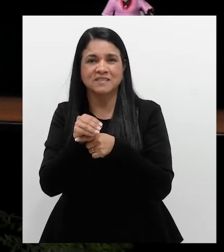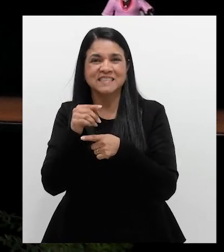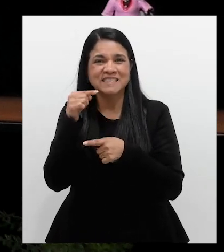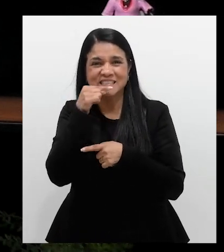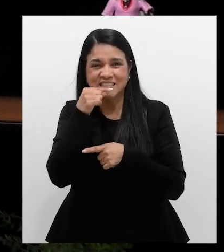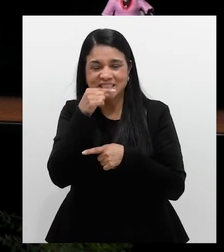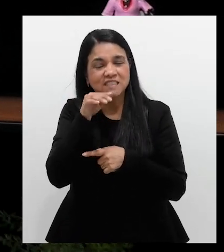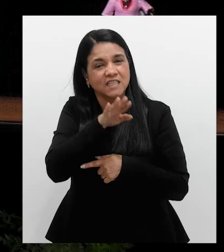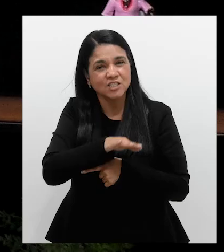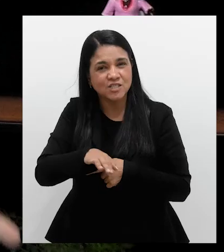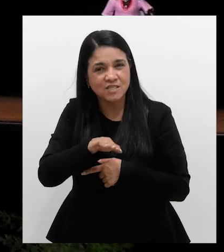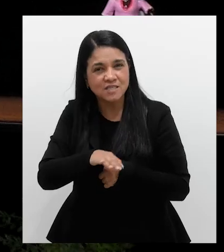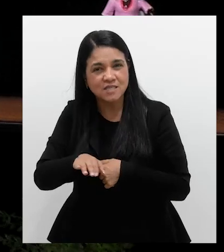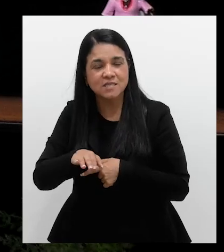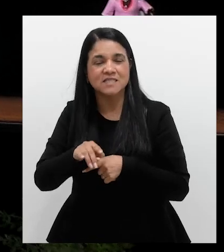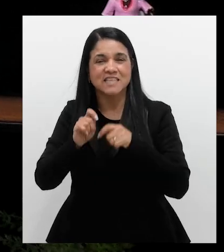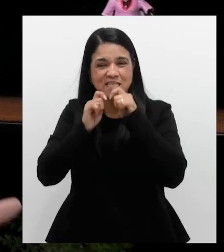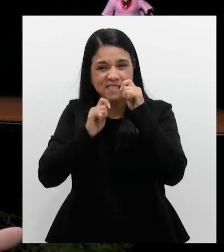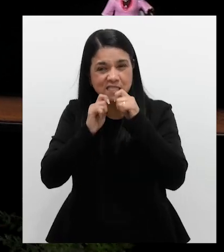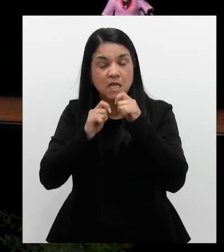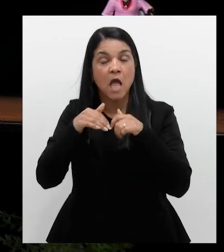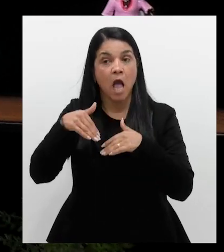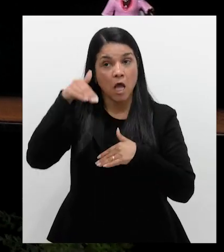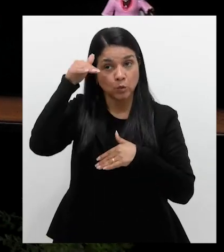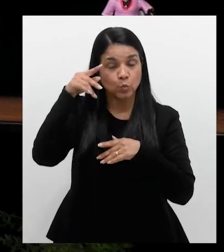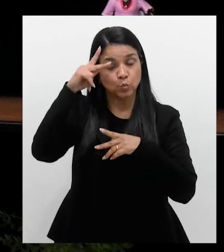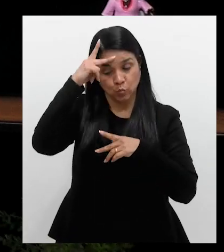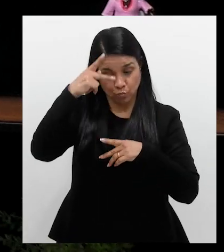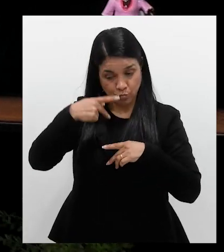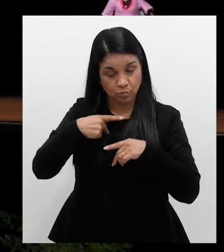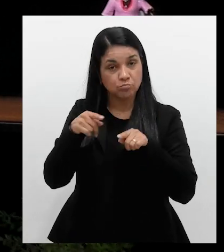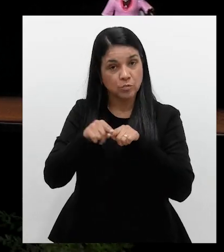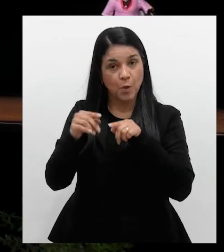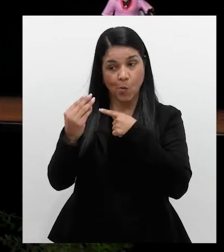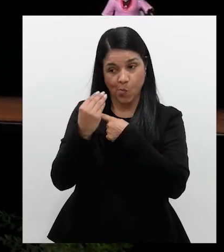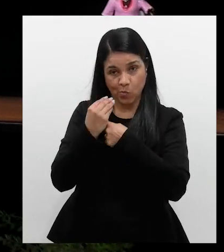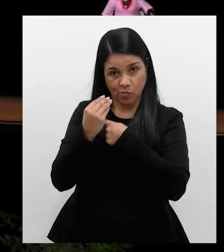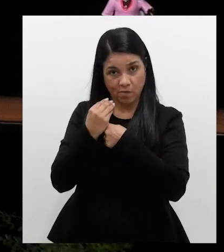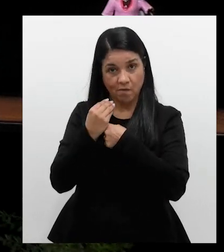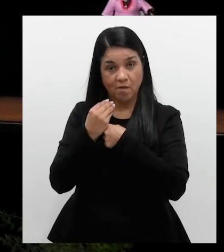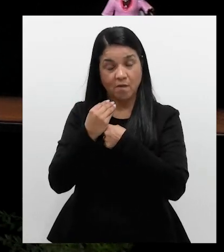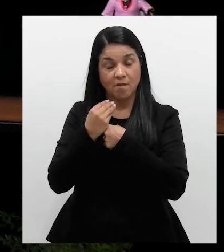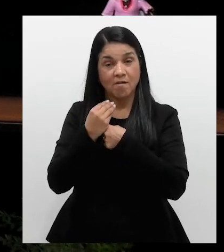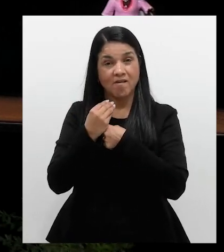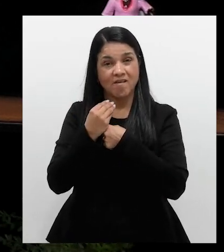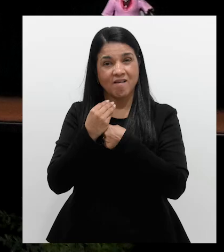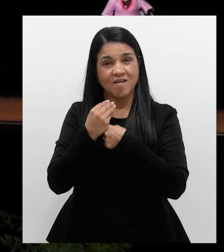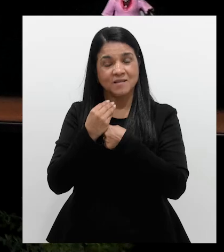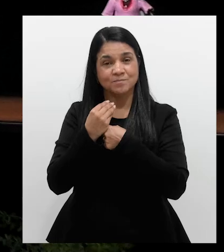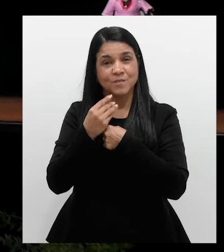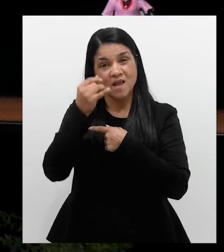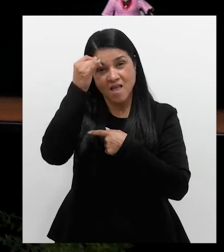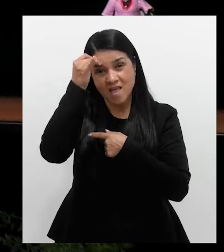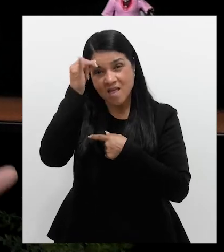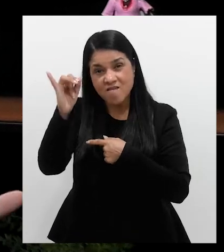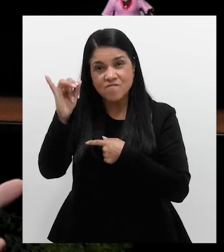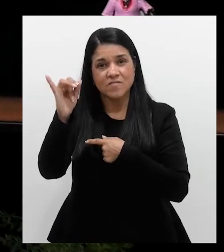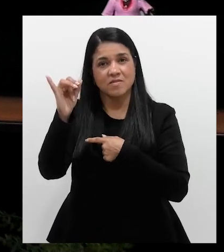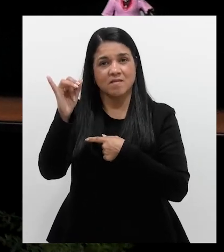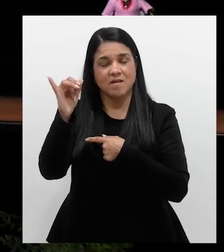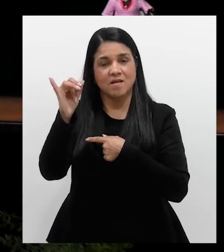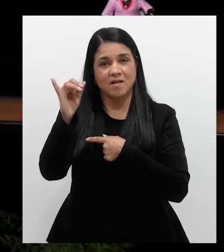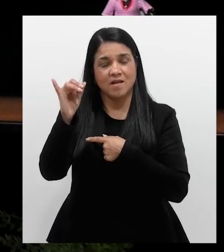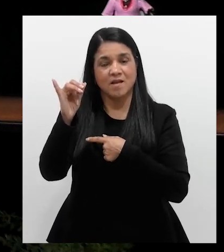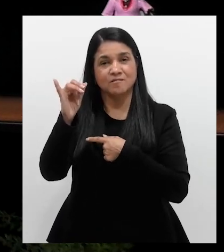cuidado tanto com as suas crianças, como o próprio adulto consigo próprio, para que esses cuidados, essa